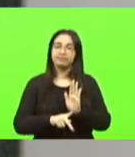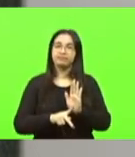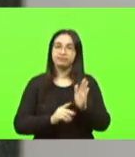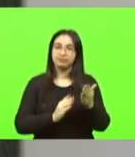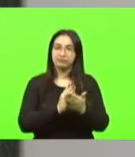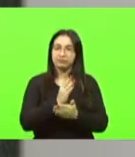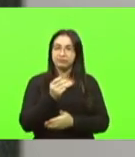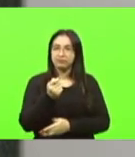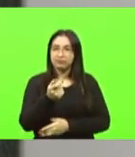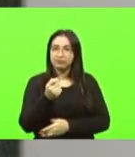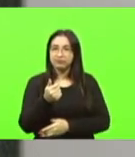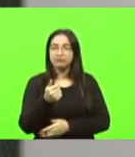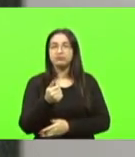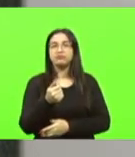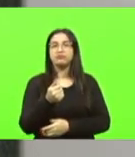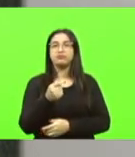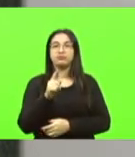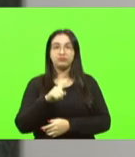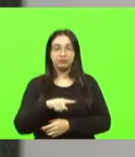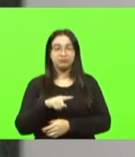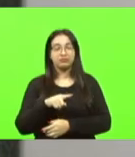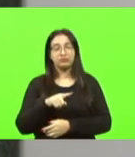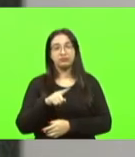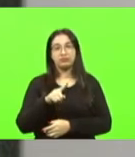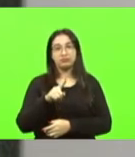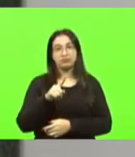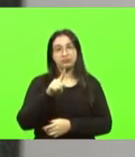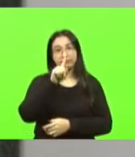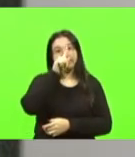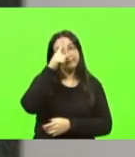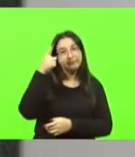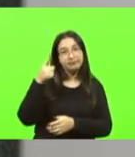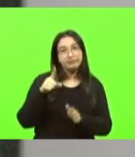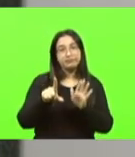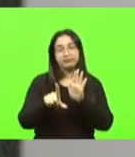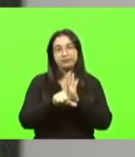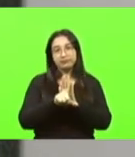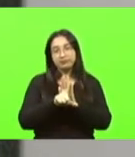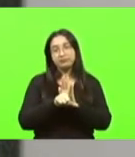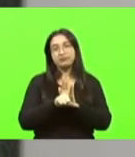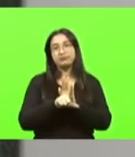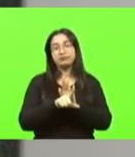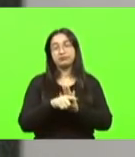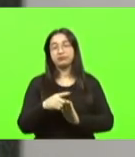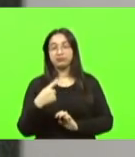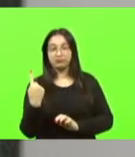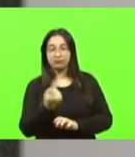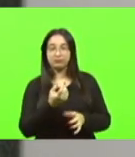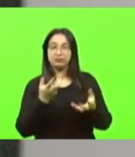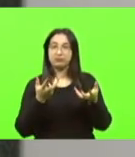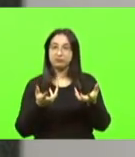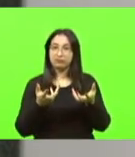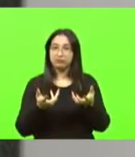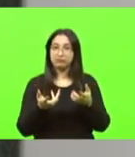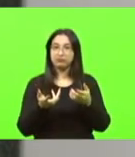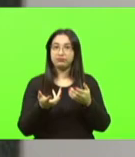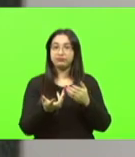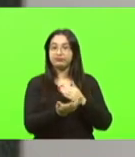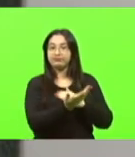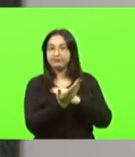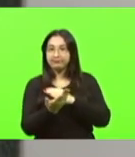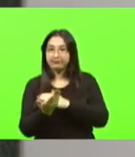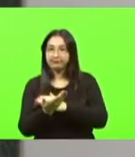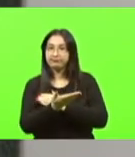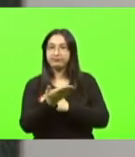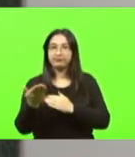não é um projeto, uma iniciativa legal, mas é uma iniciativa que pretendo fazer com a ajuda de vossas excelências para a